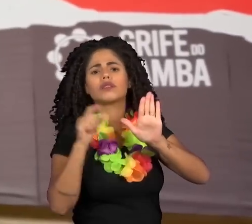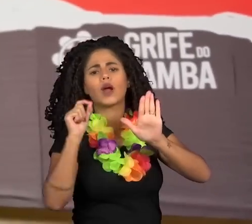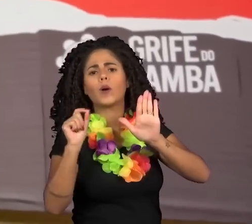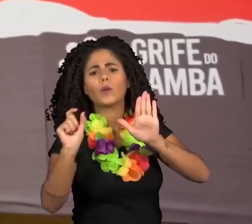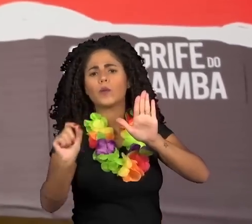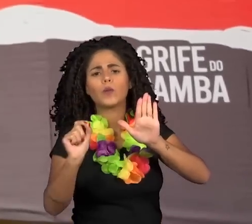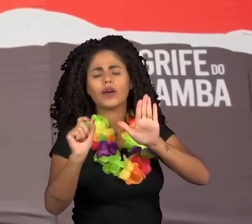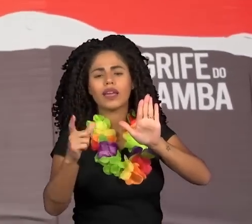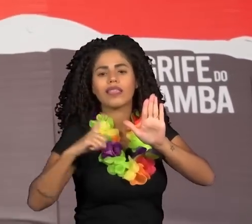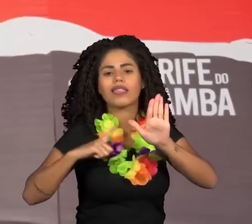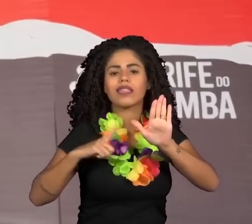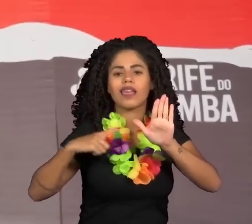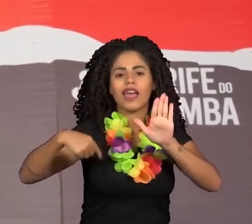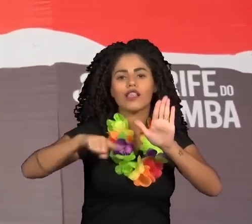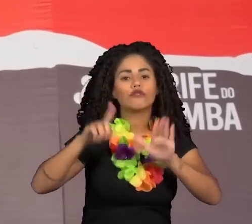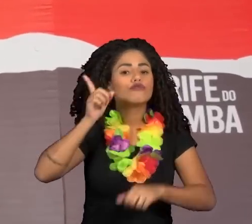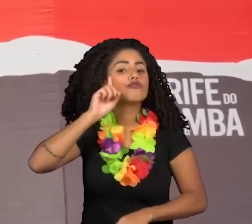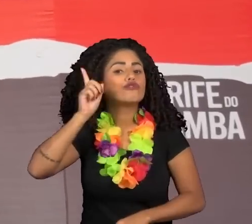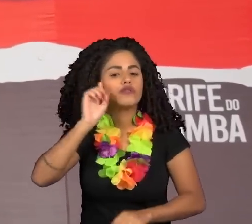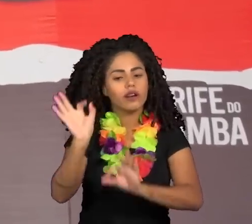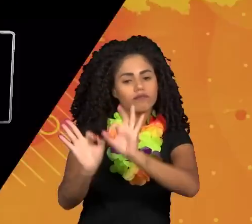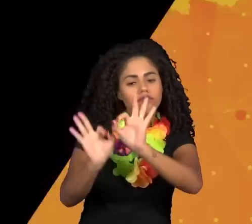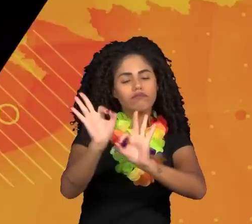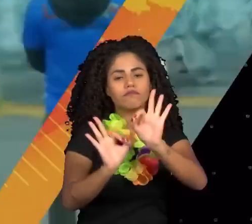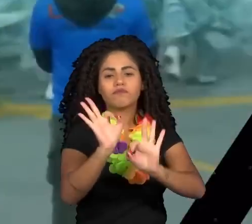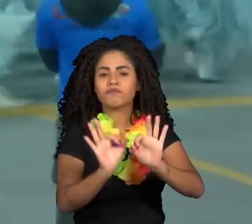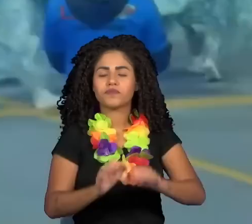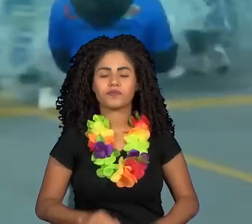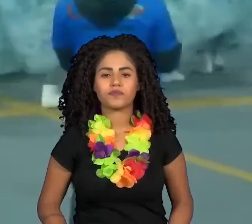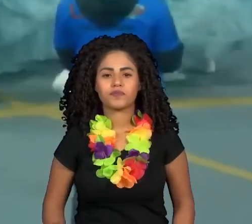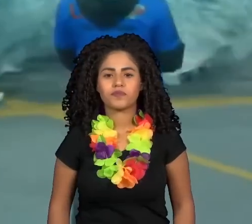mais do nosso dia a dia aqui, da nossa rotina.